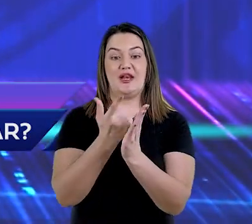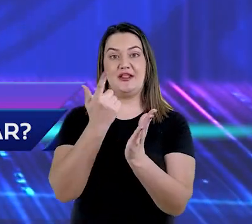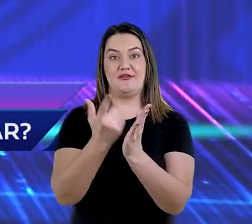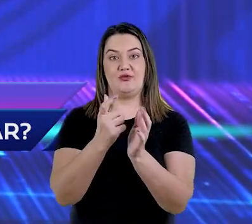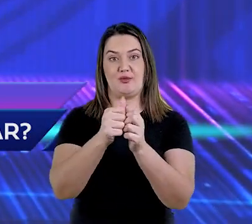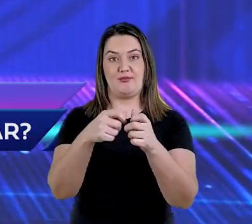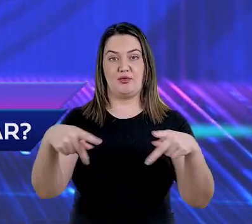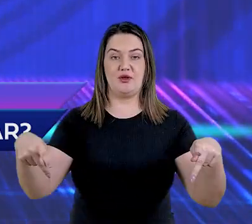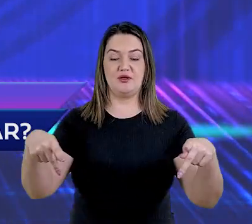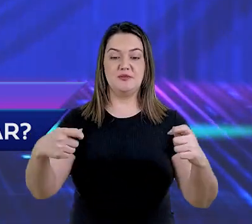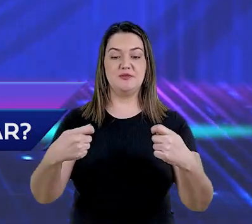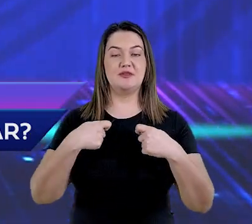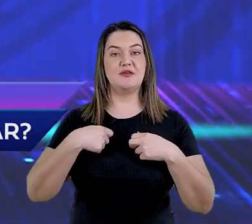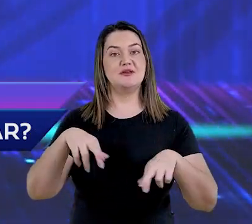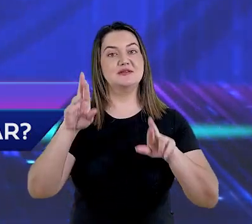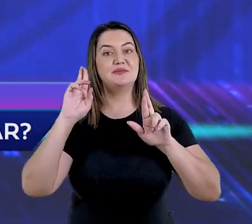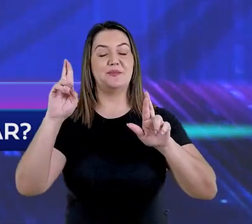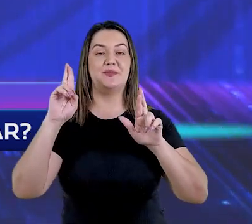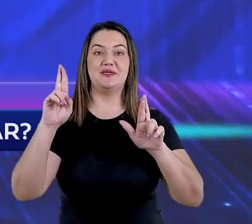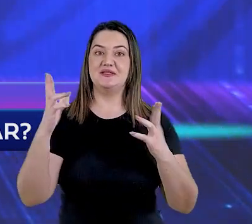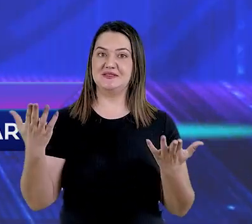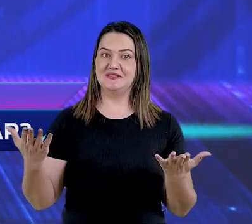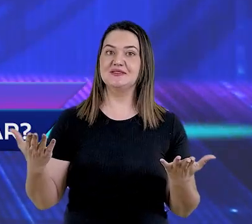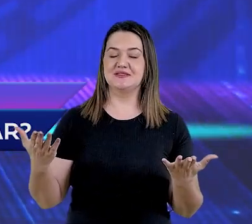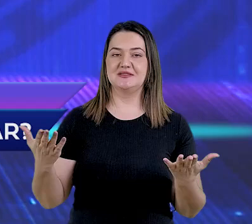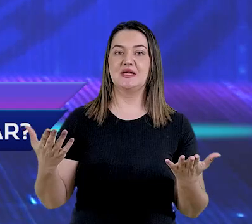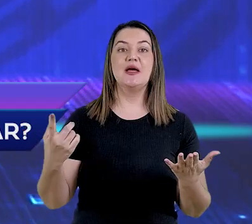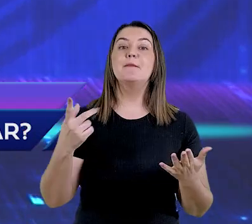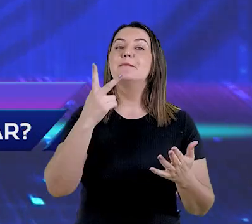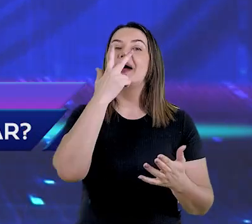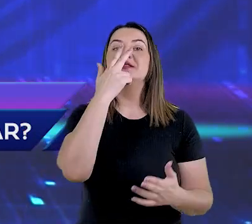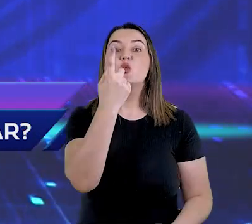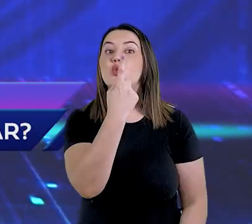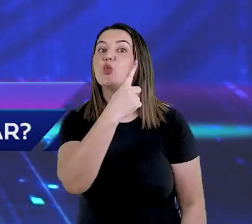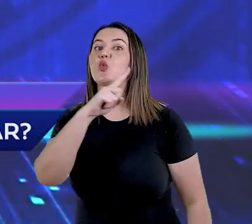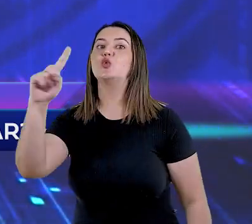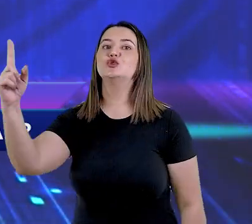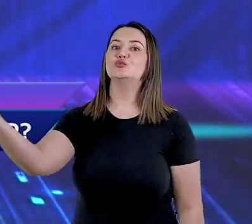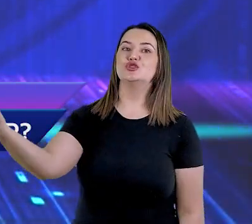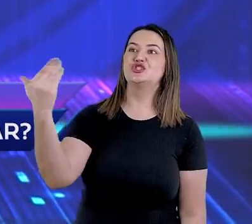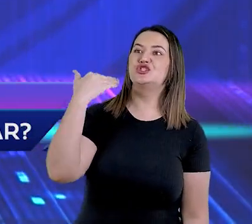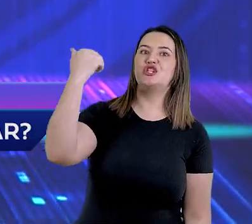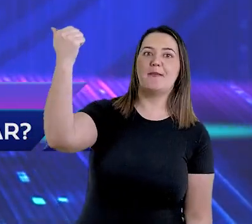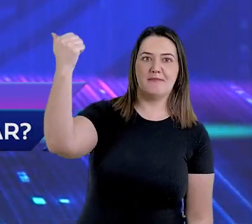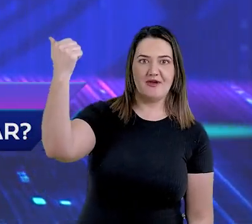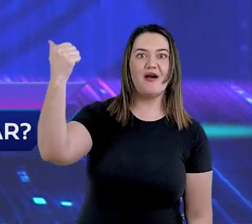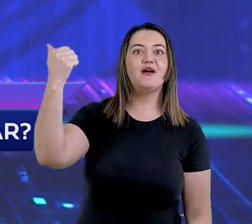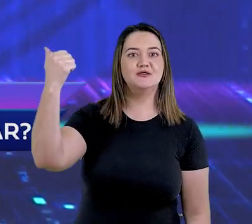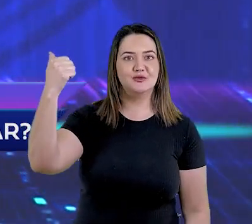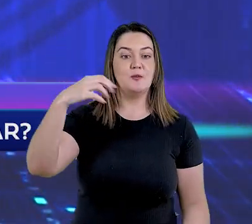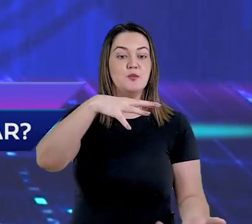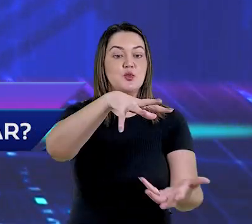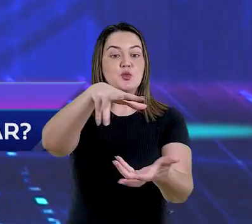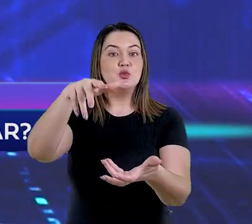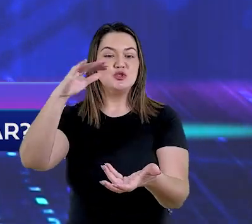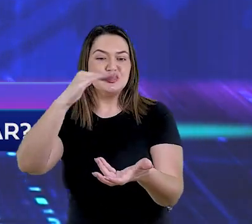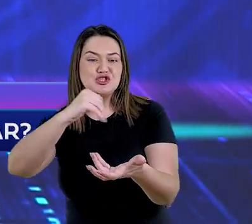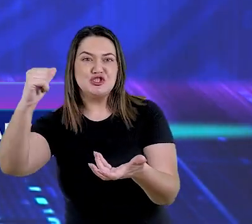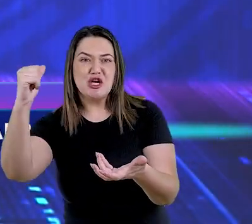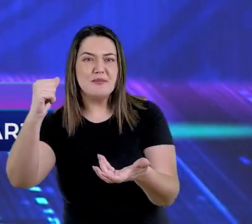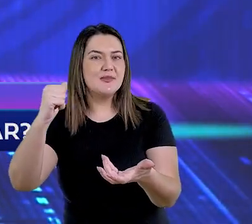esperança. É um livro onde nós encontramos o último chamado de Deus para todos os habitantes da